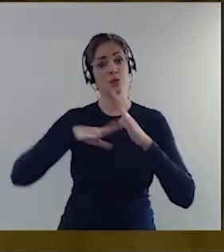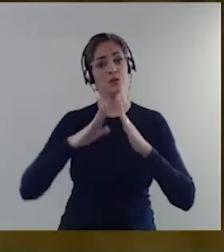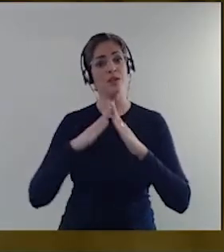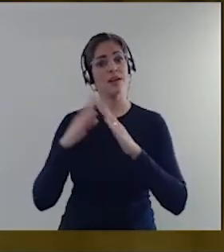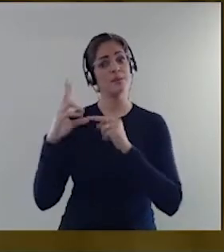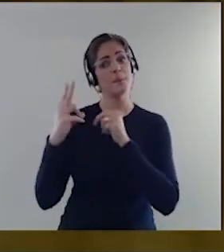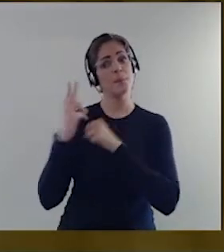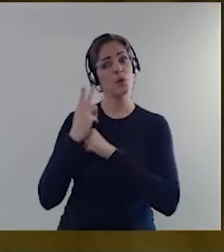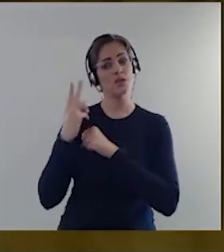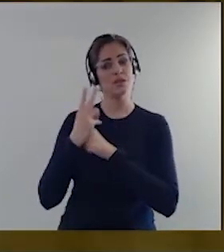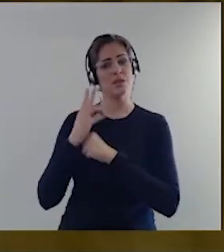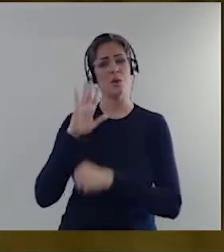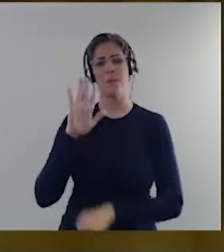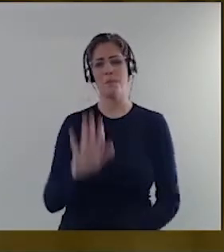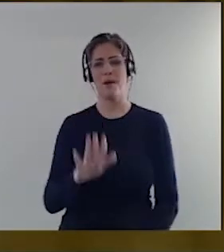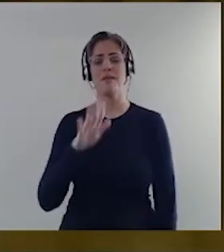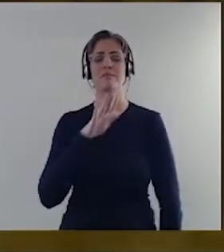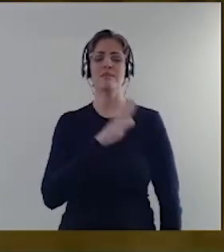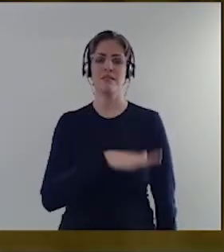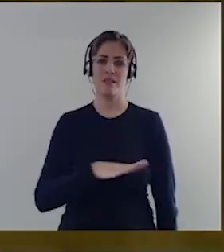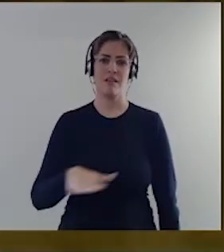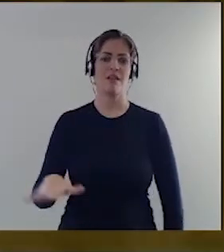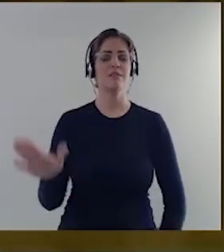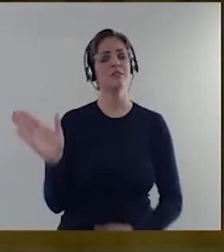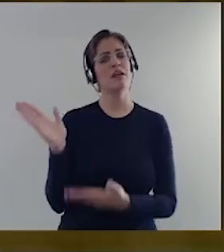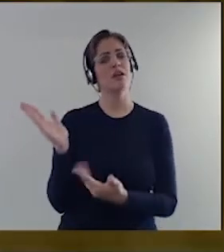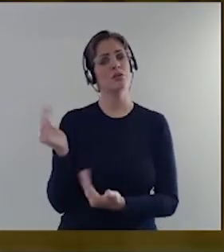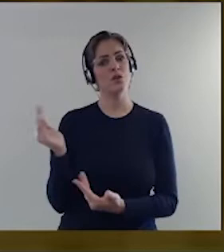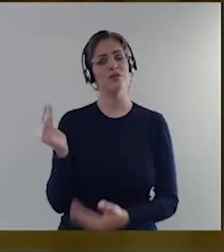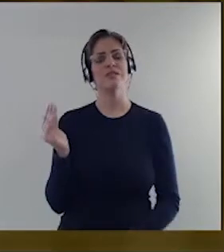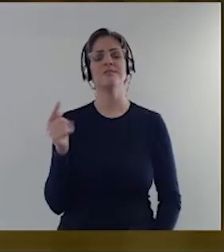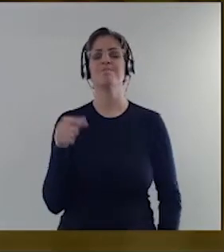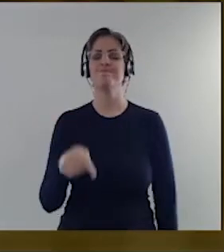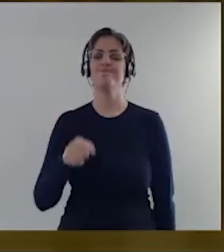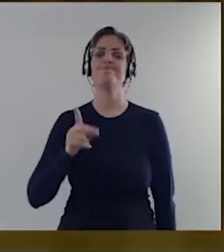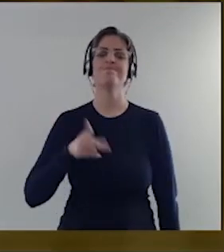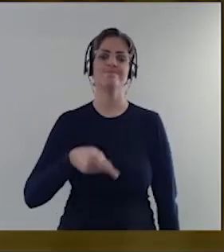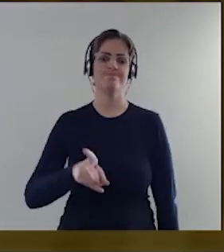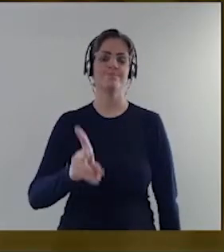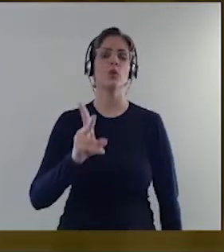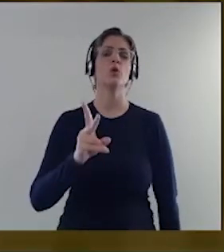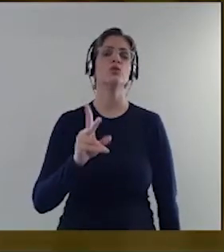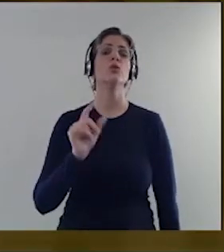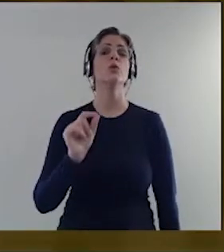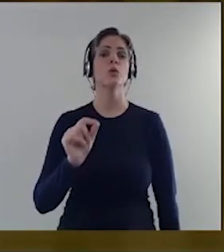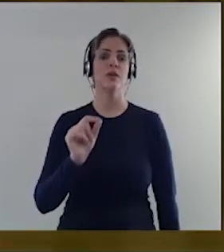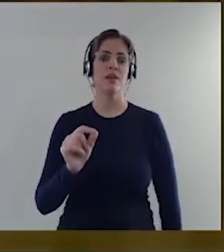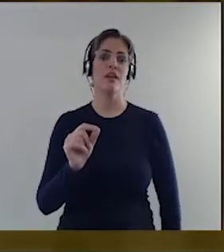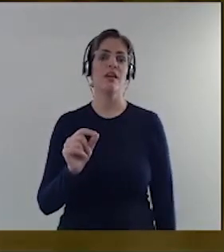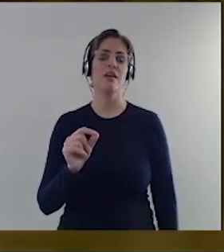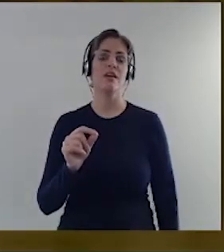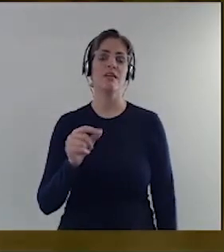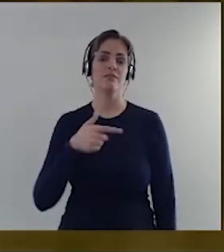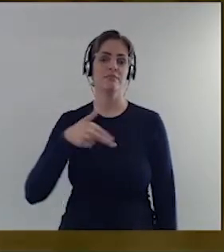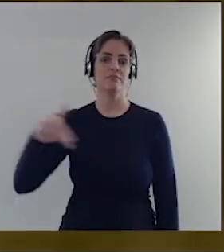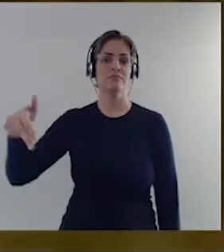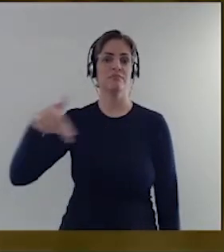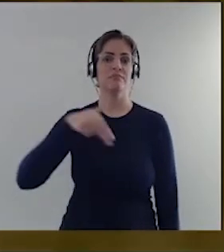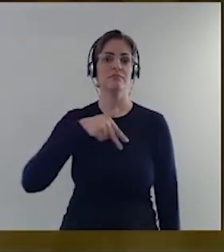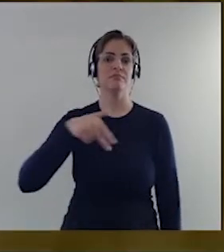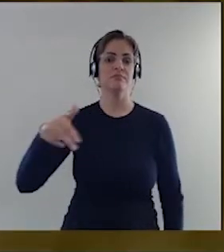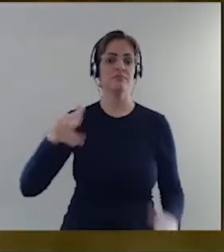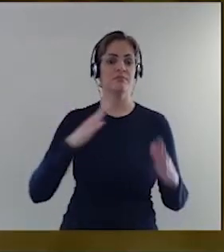casa, mas nossas crianças e adolescentes continuaram indo e vindo, se movimentando entre